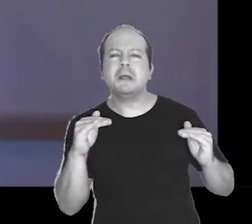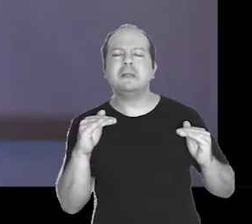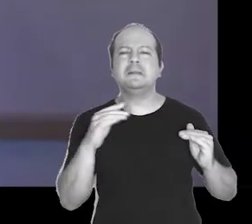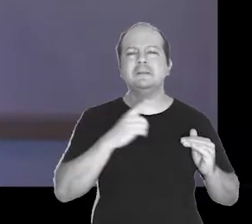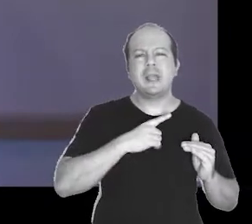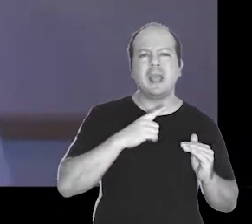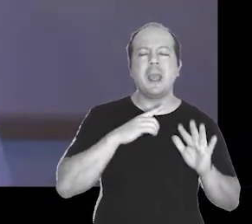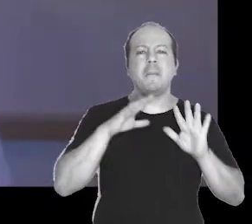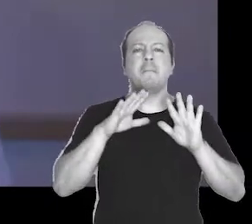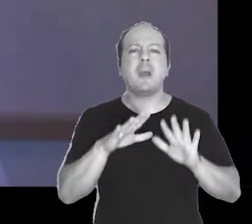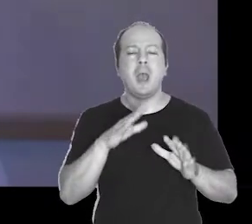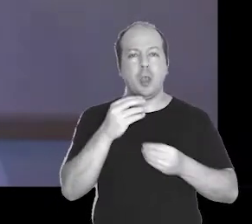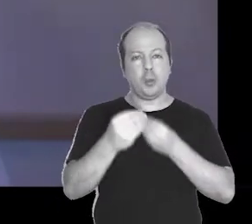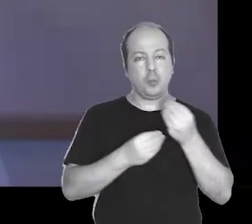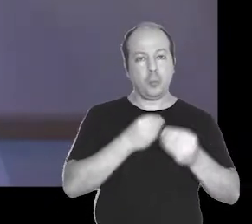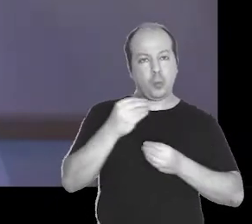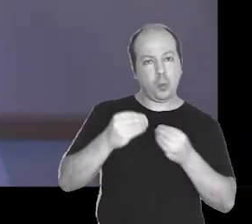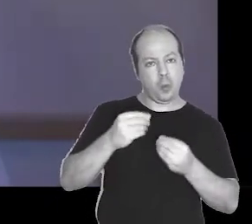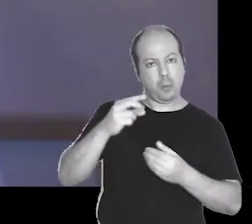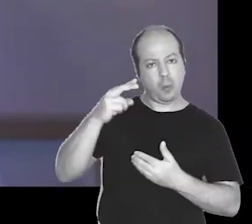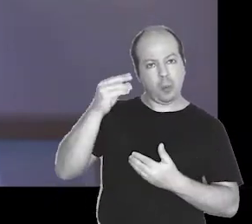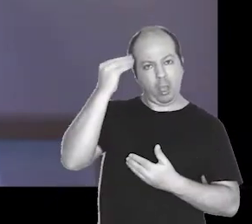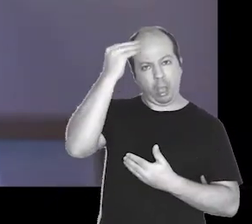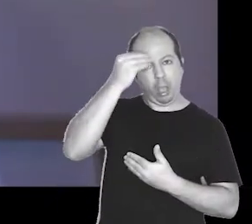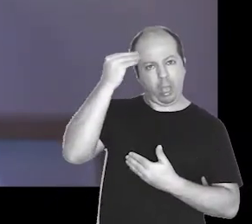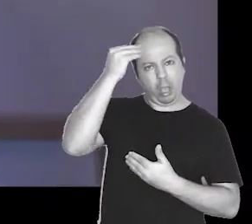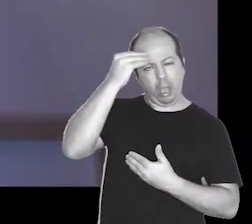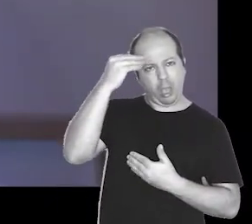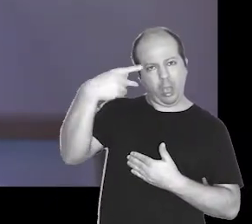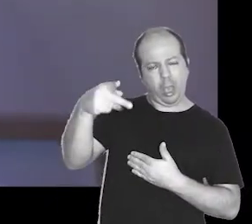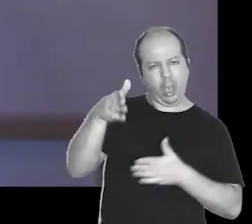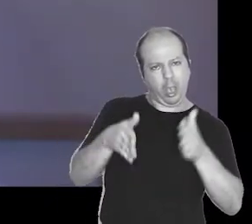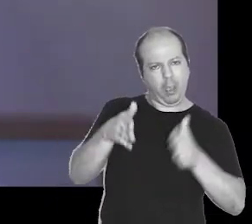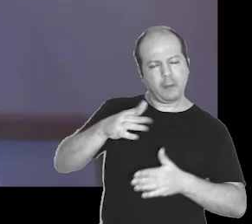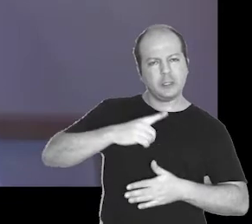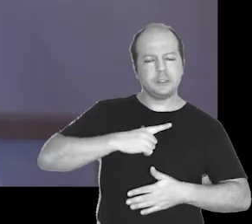a que só um psicanalista daria importância.